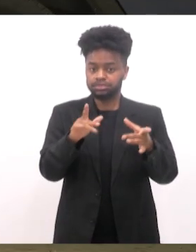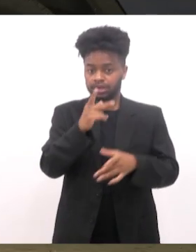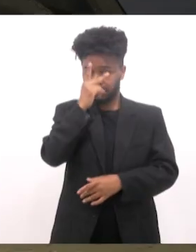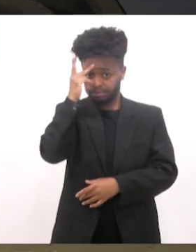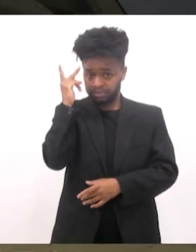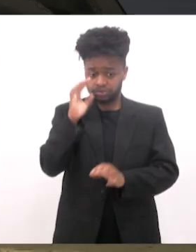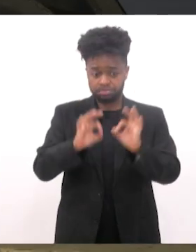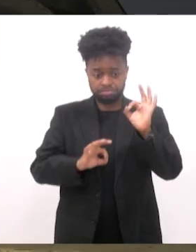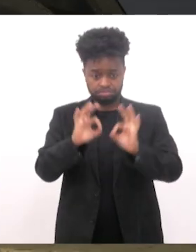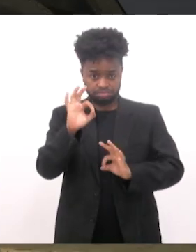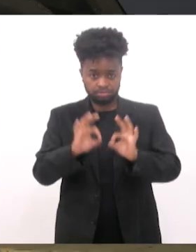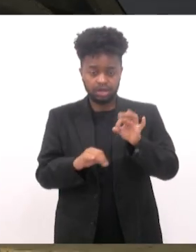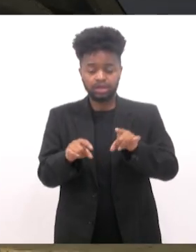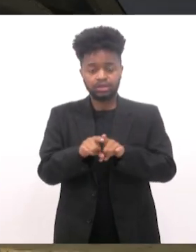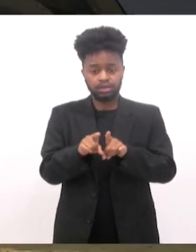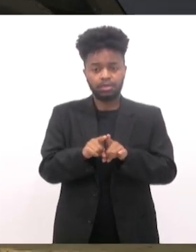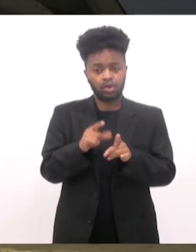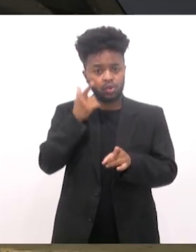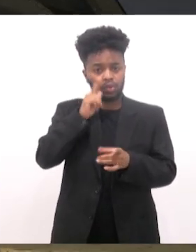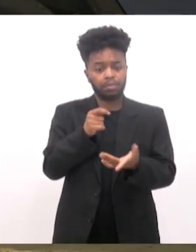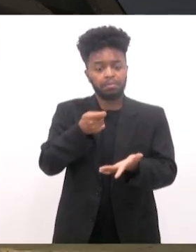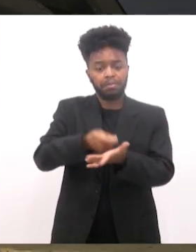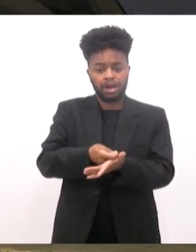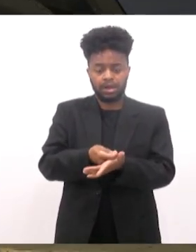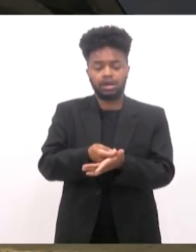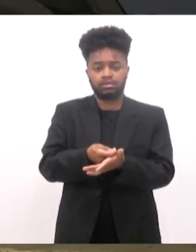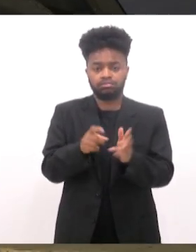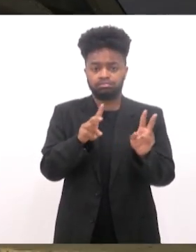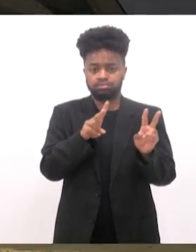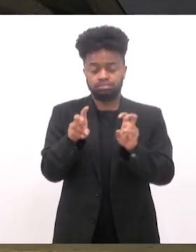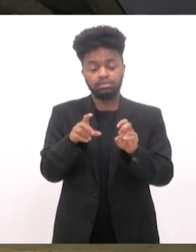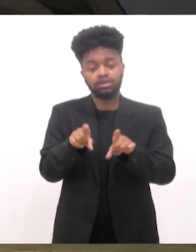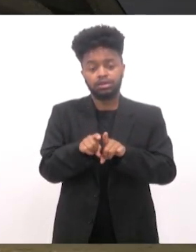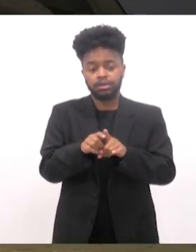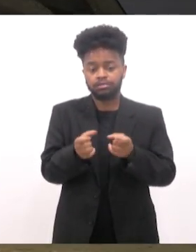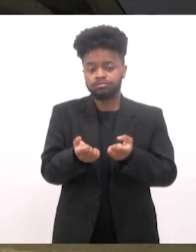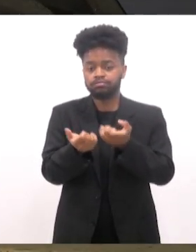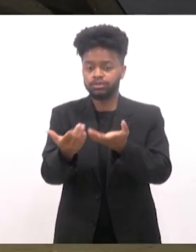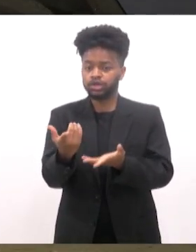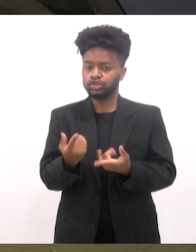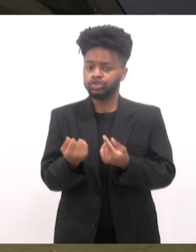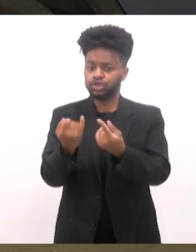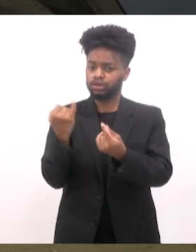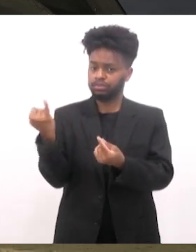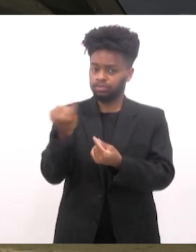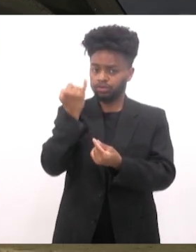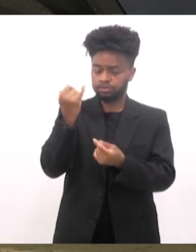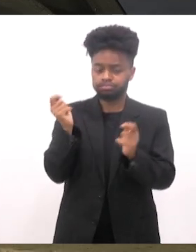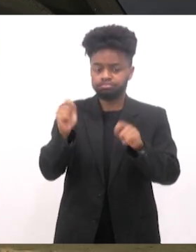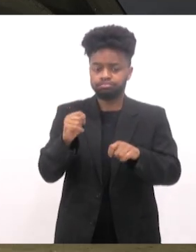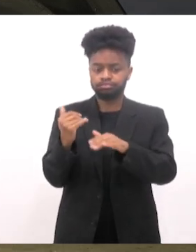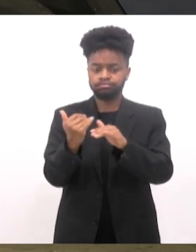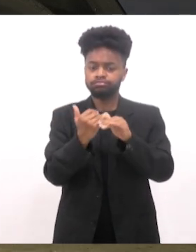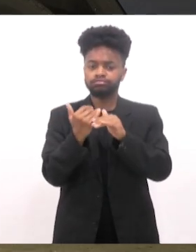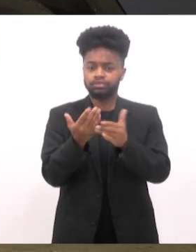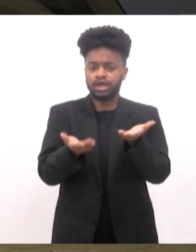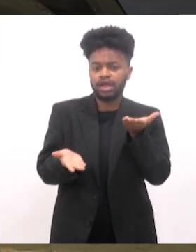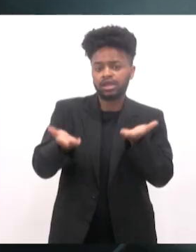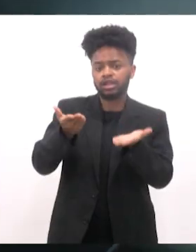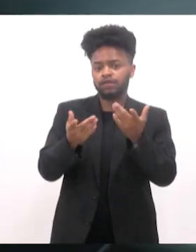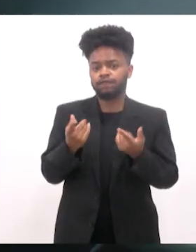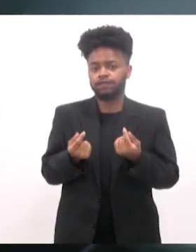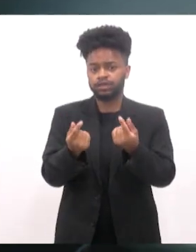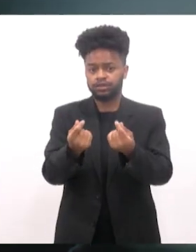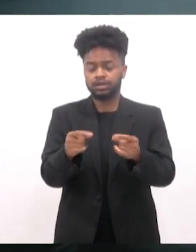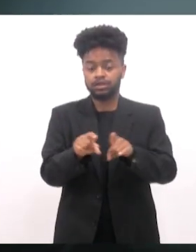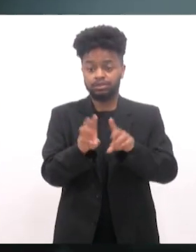se planeje e regularize a sua situação, além de garantir recursos importantes para o equilíbrio financeiro do Estado.